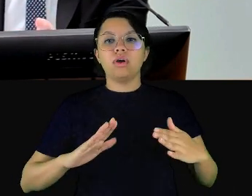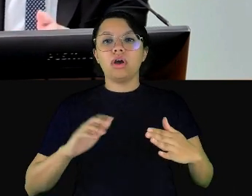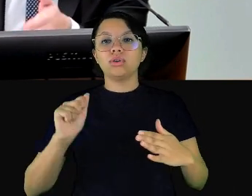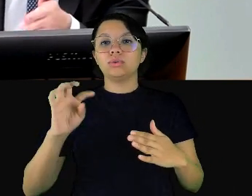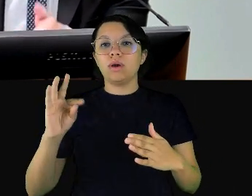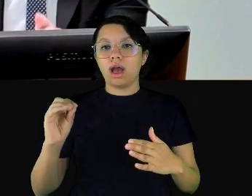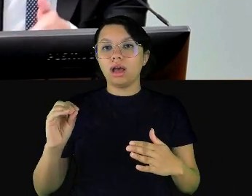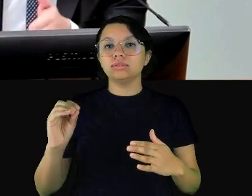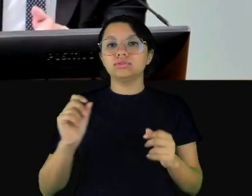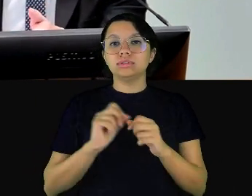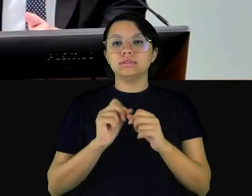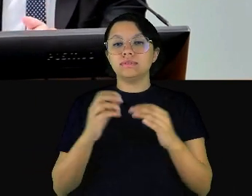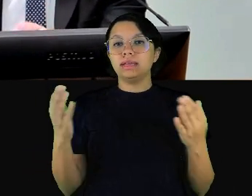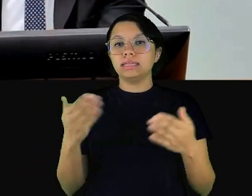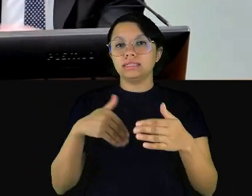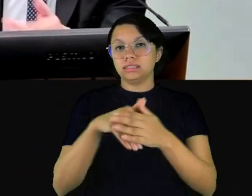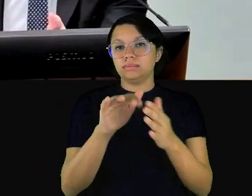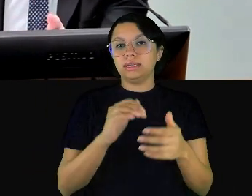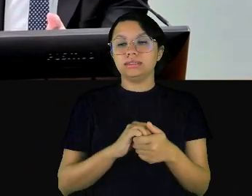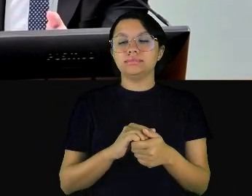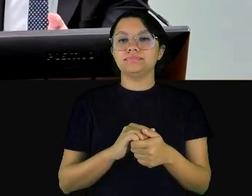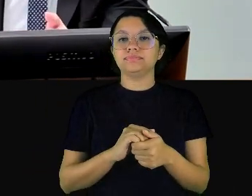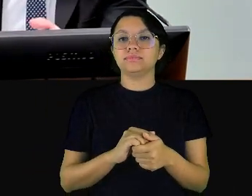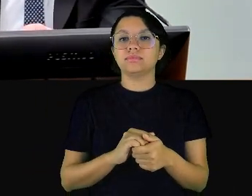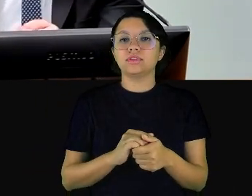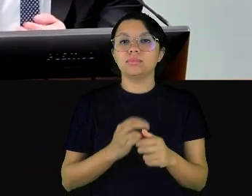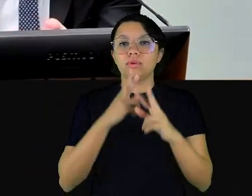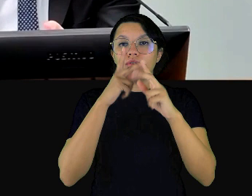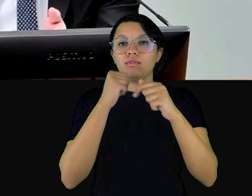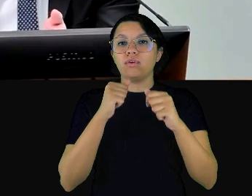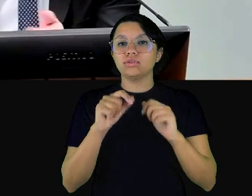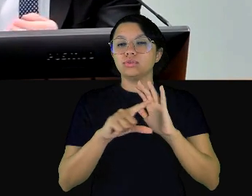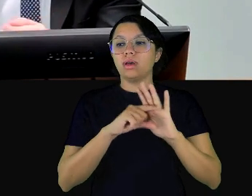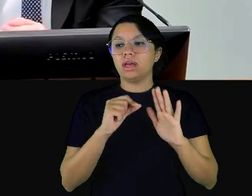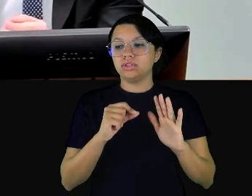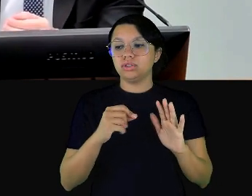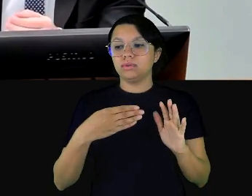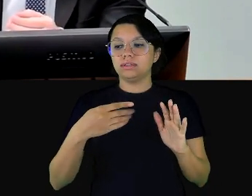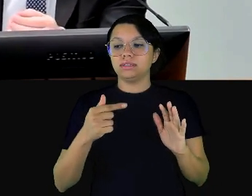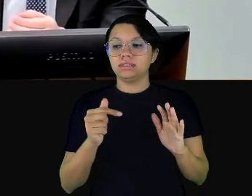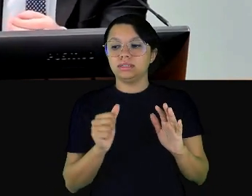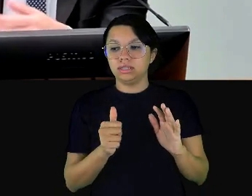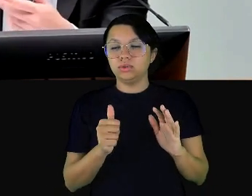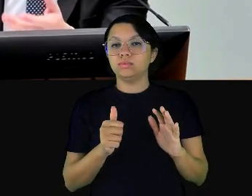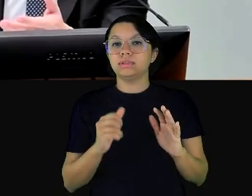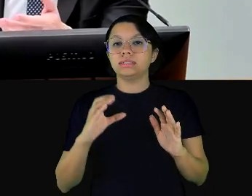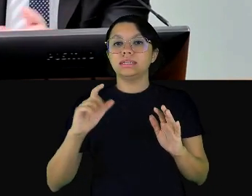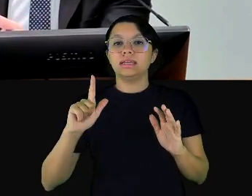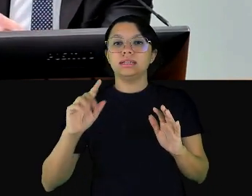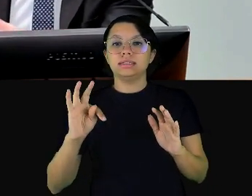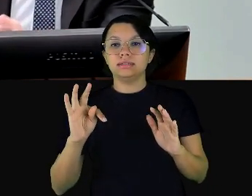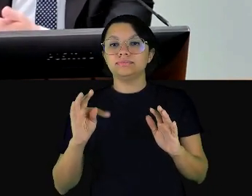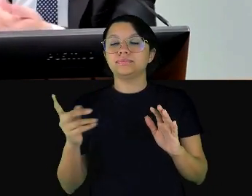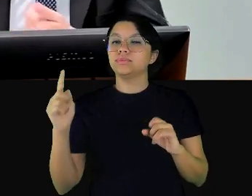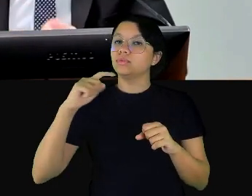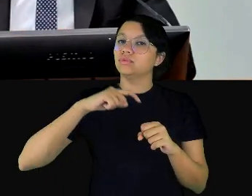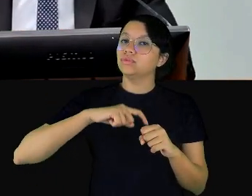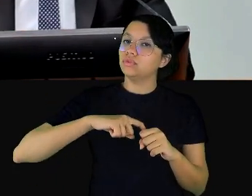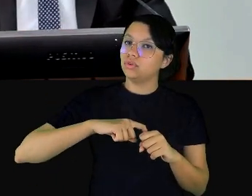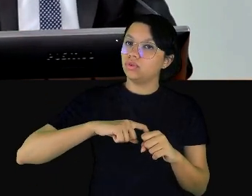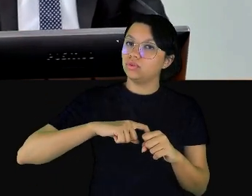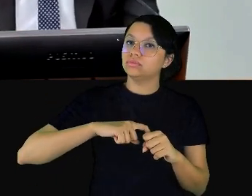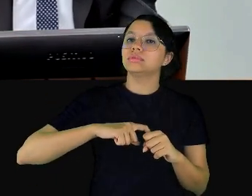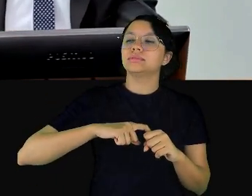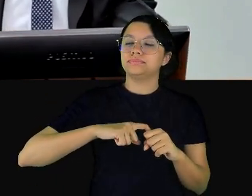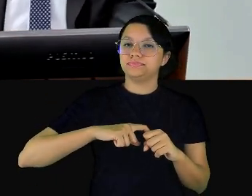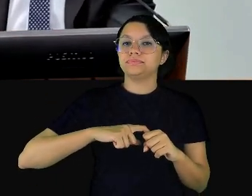ato que faz essa dispensa, por força do artigo 9º e 471 da CLT, e aí o retorno ao status quo,